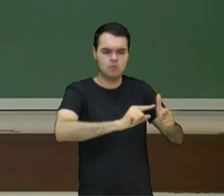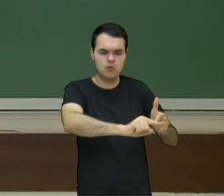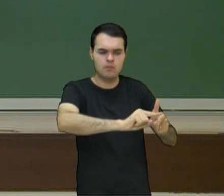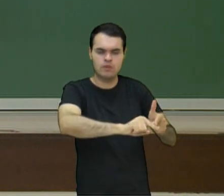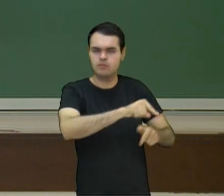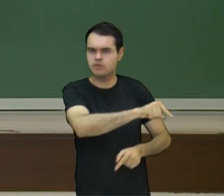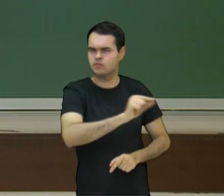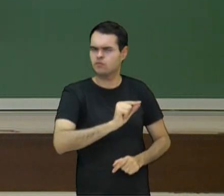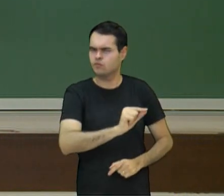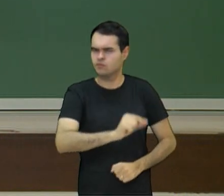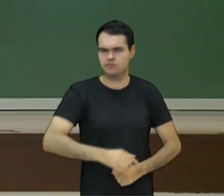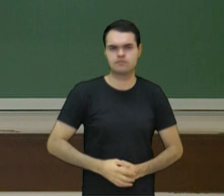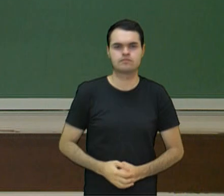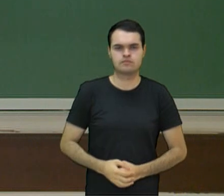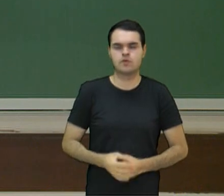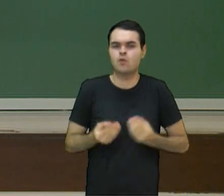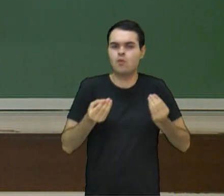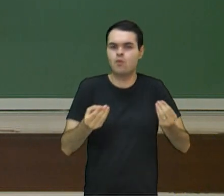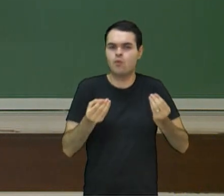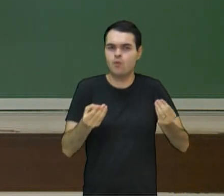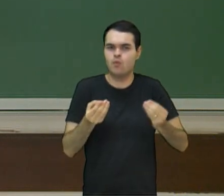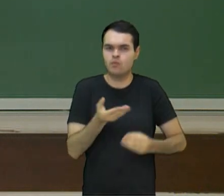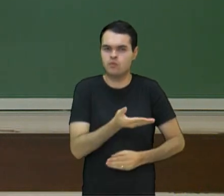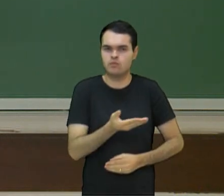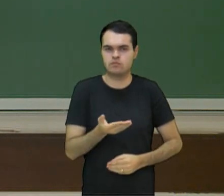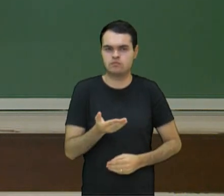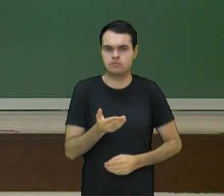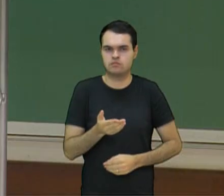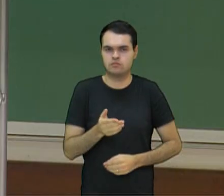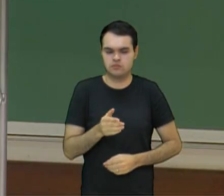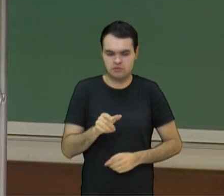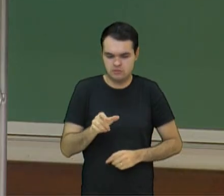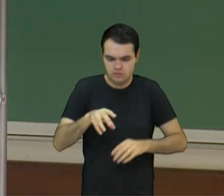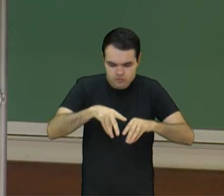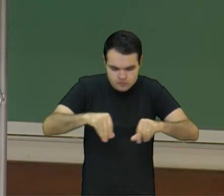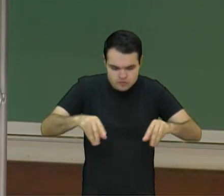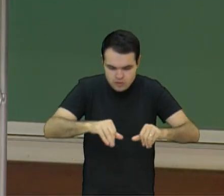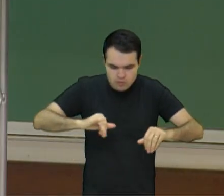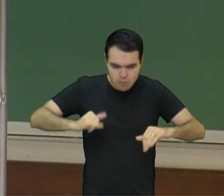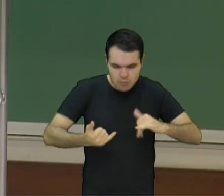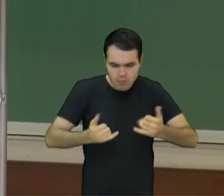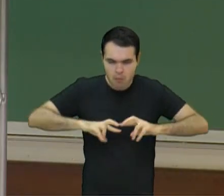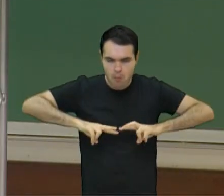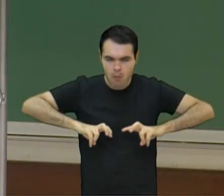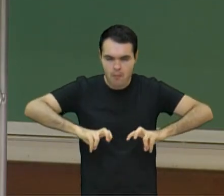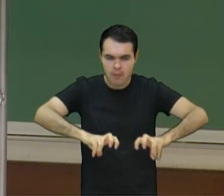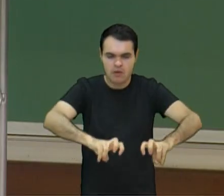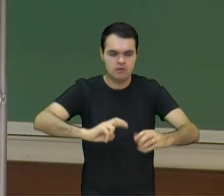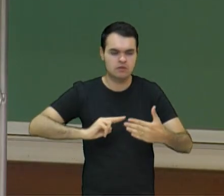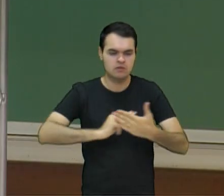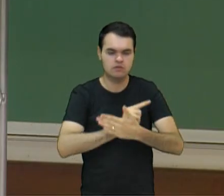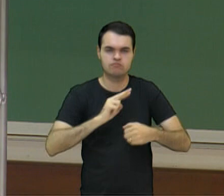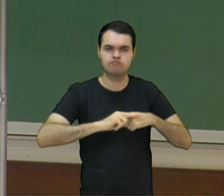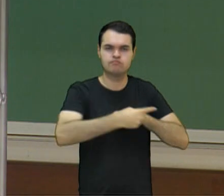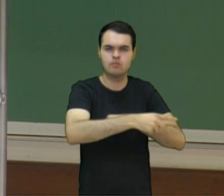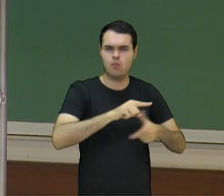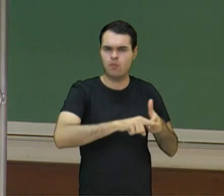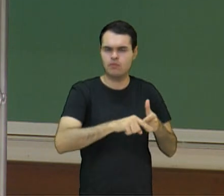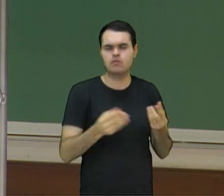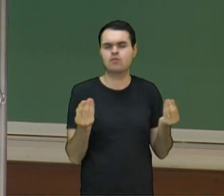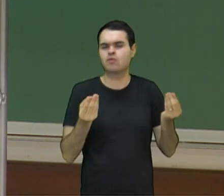estão enfrentando? De que forma a ocupação e o uso do solo está interferindo, está causando esse